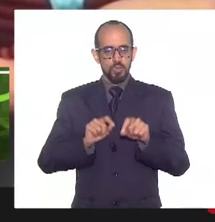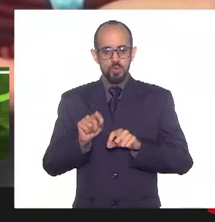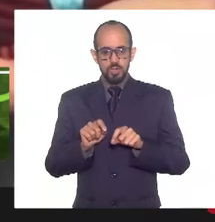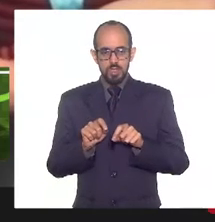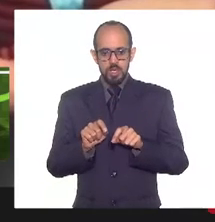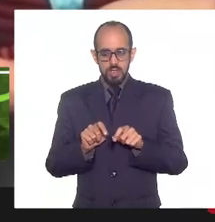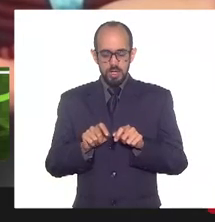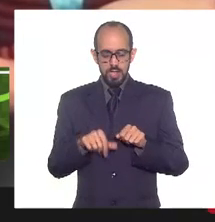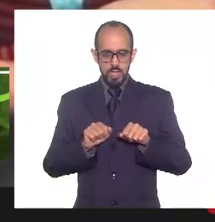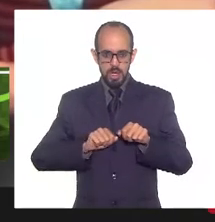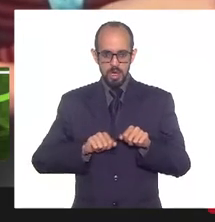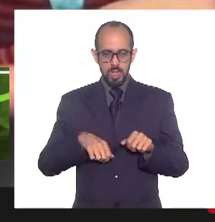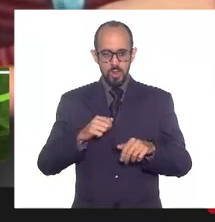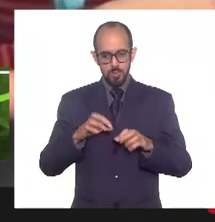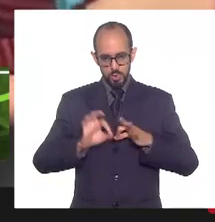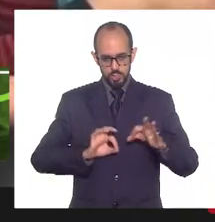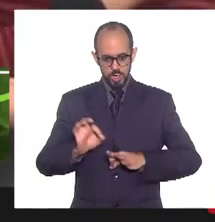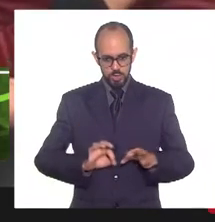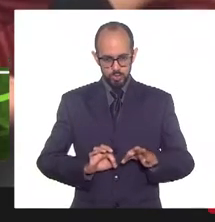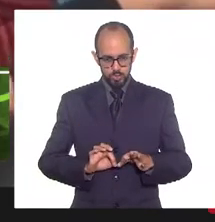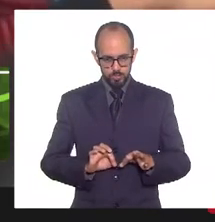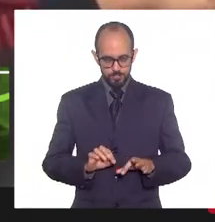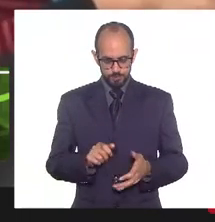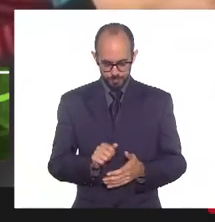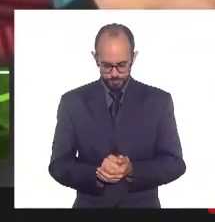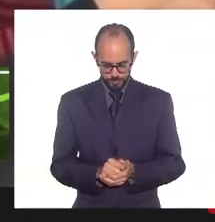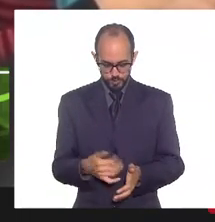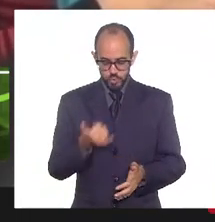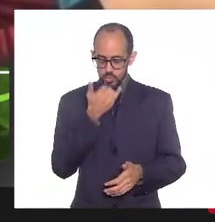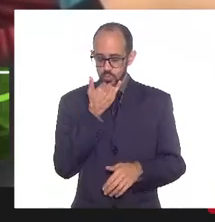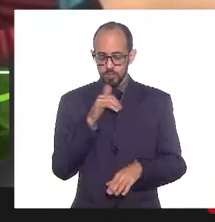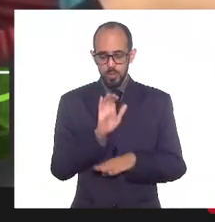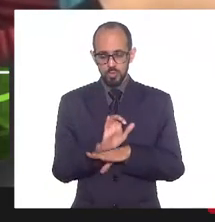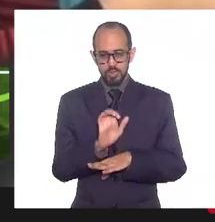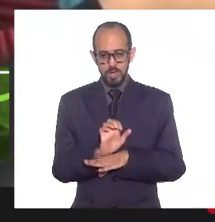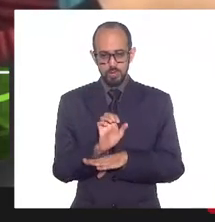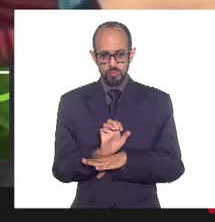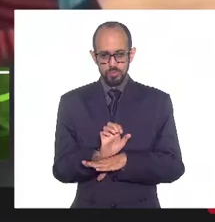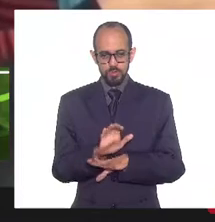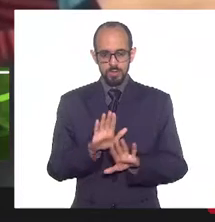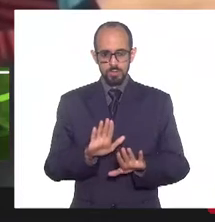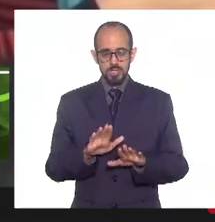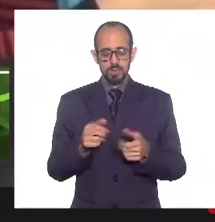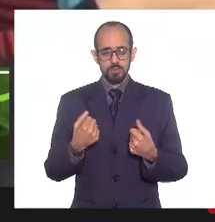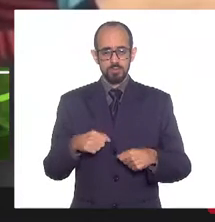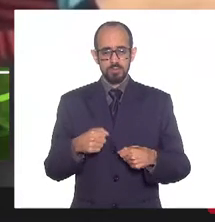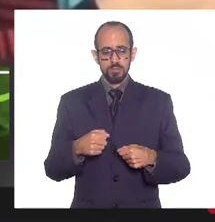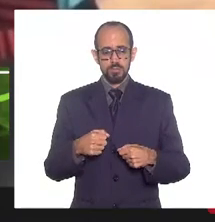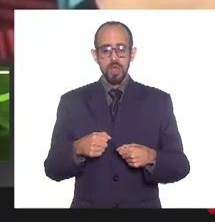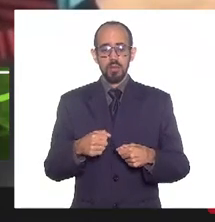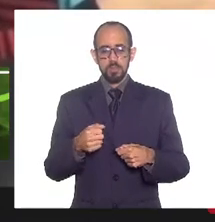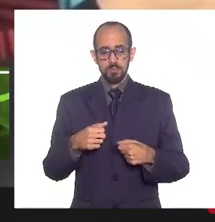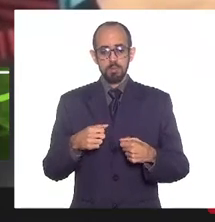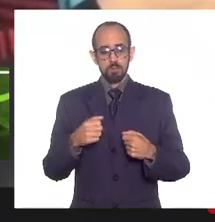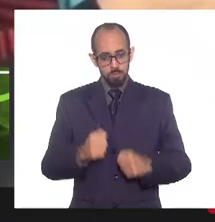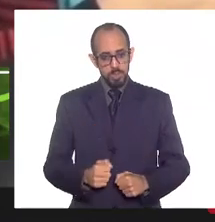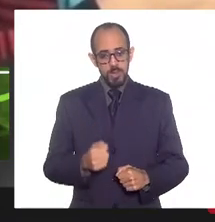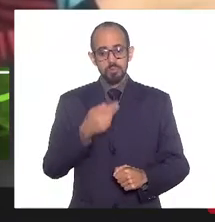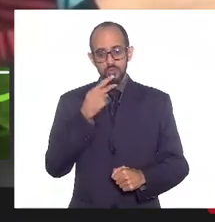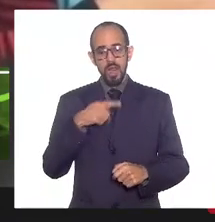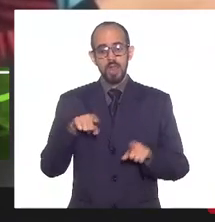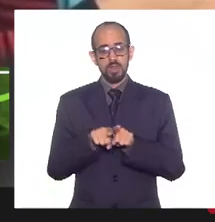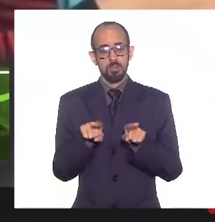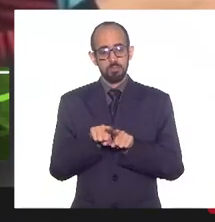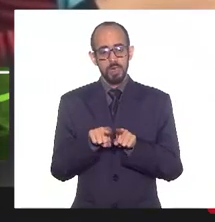ao projeto ao edital desculpa ao edital importante dizer que os nossos fazedores de cultura já